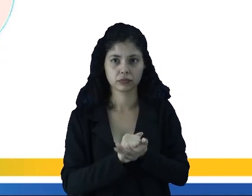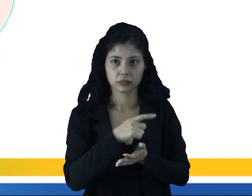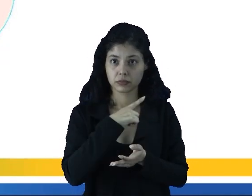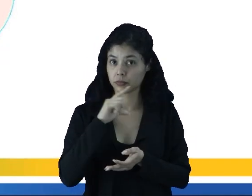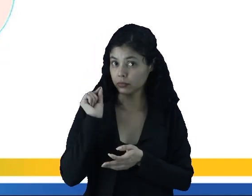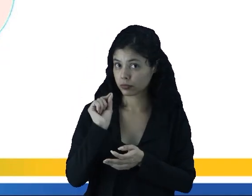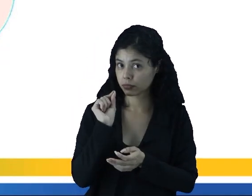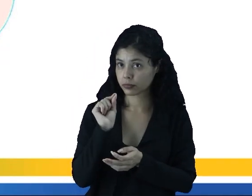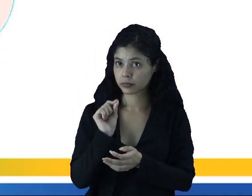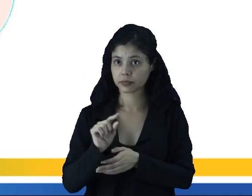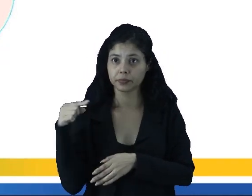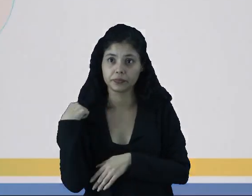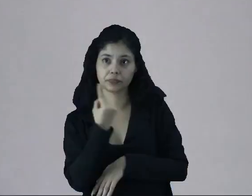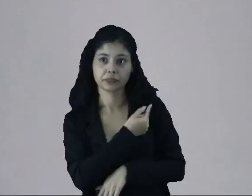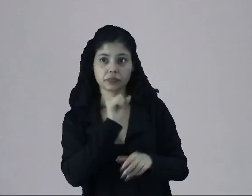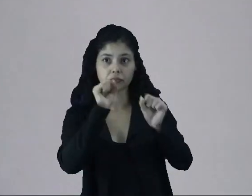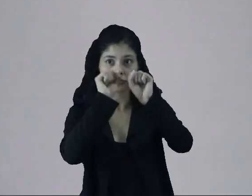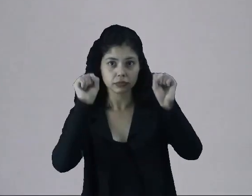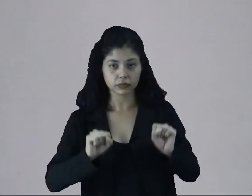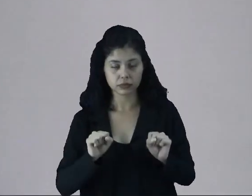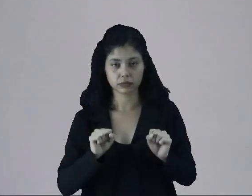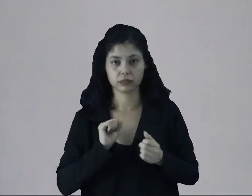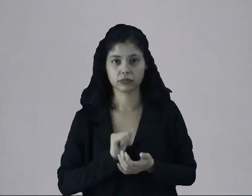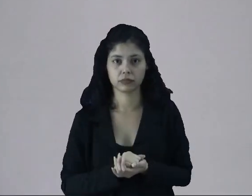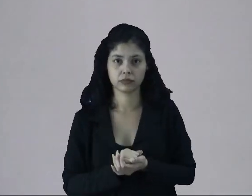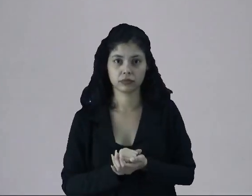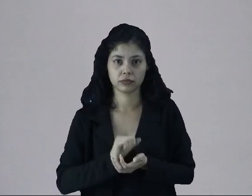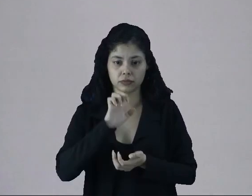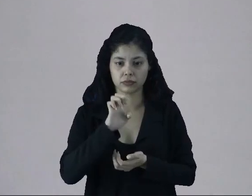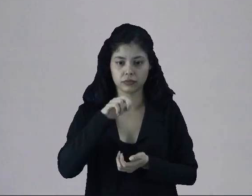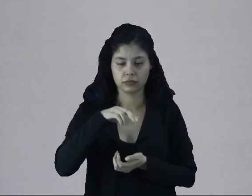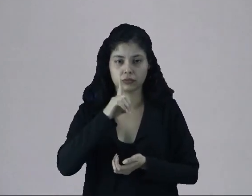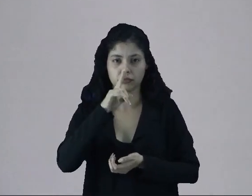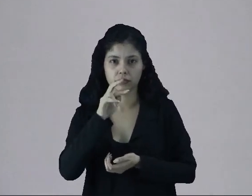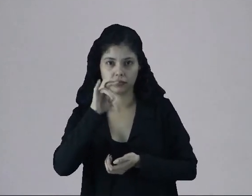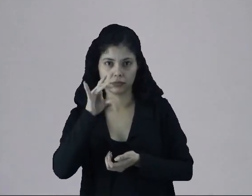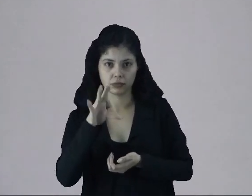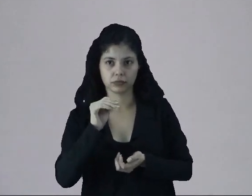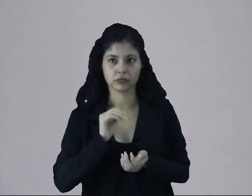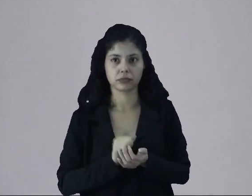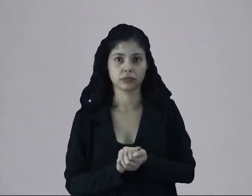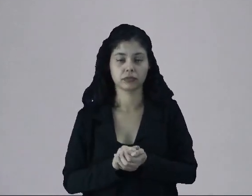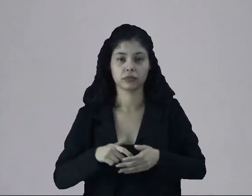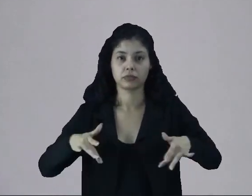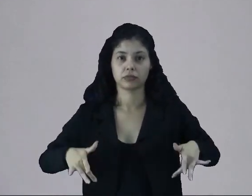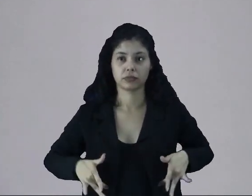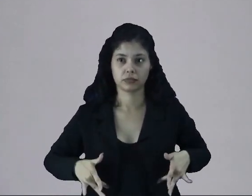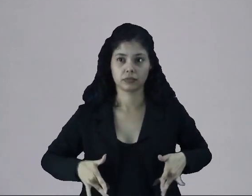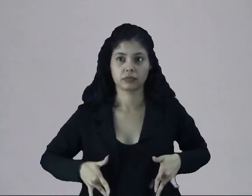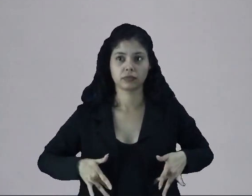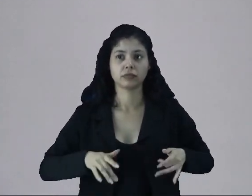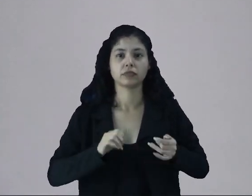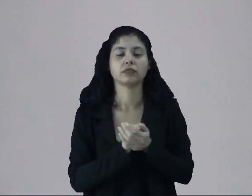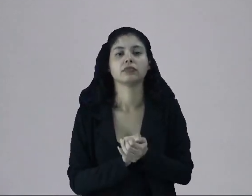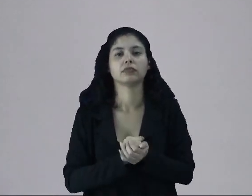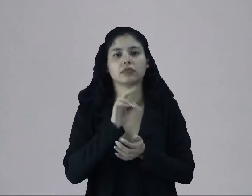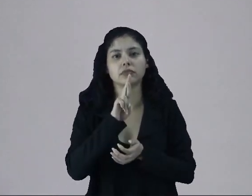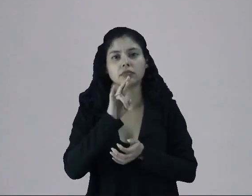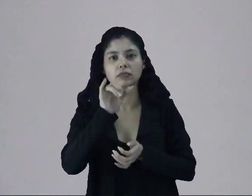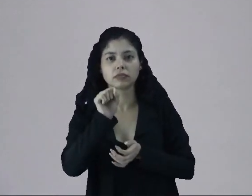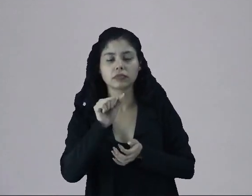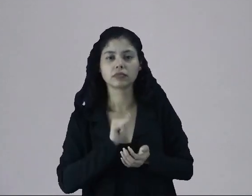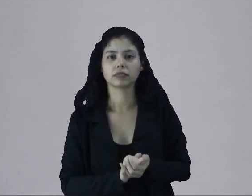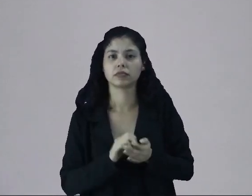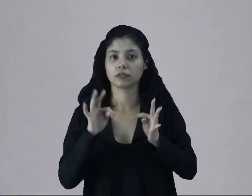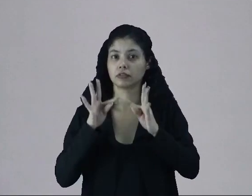ver principalmente com o nosso sistema exócrino, né? Então o funcionamento dos nossos rins. Os rins eles são os nossos filtros,